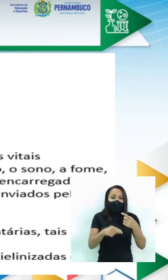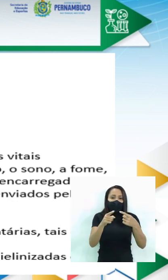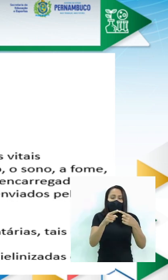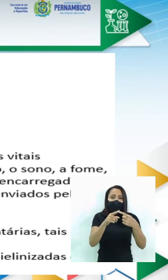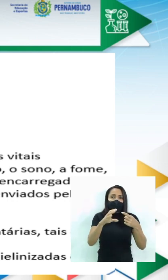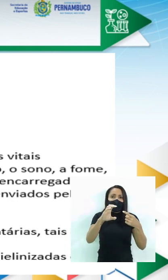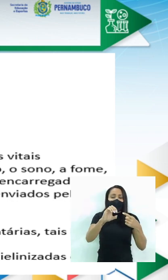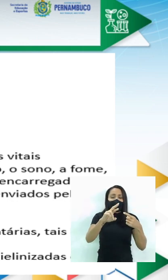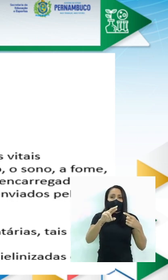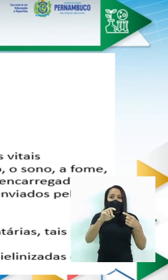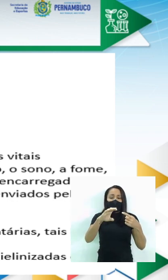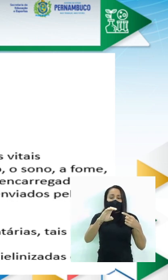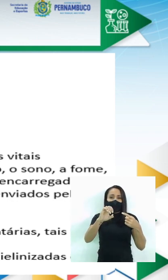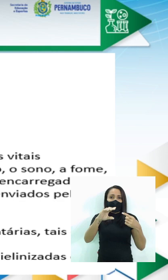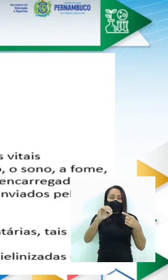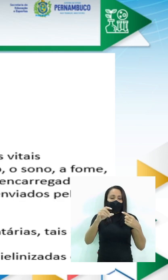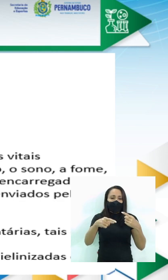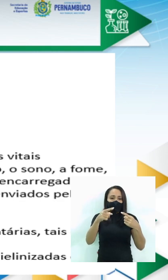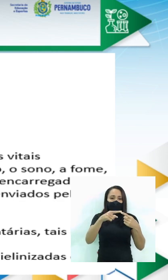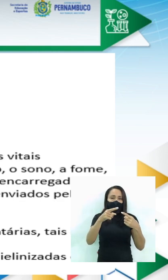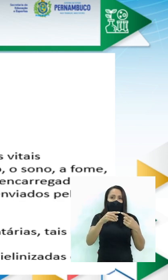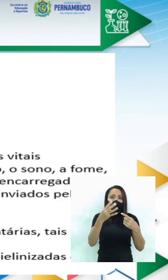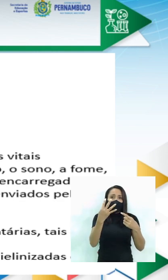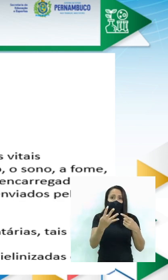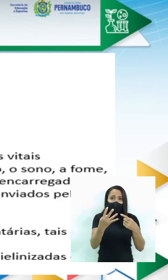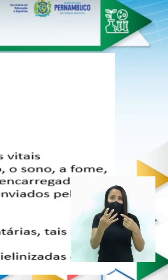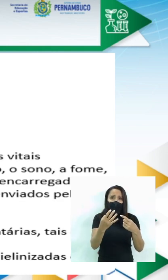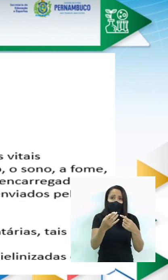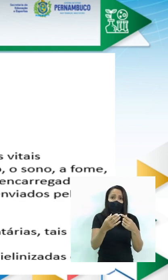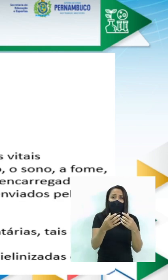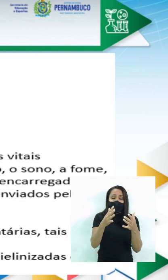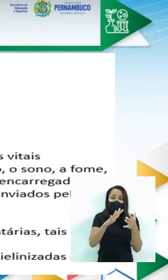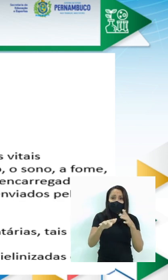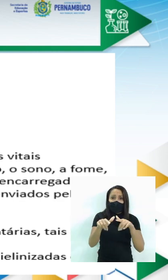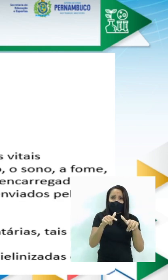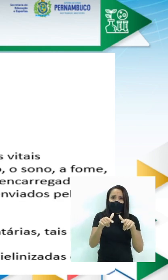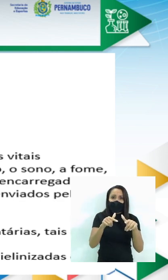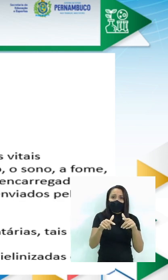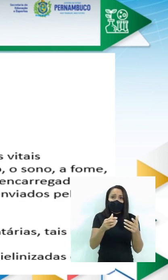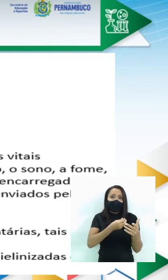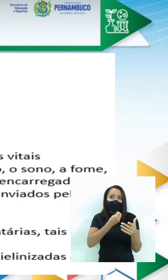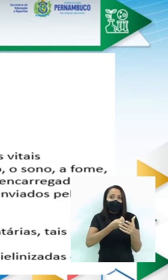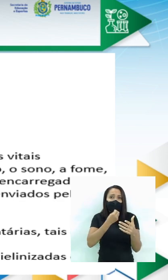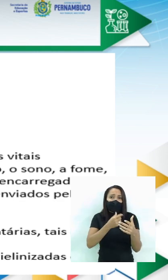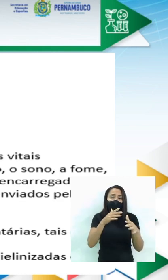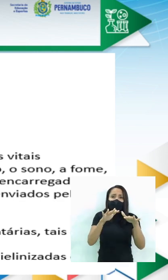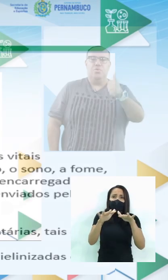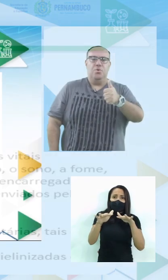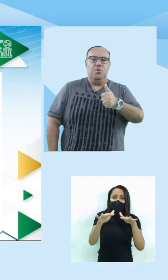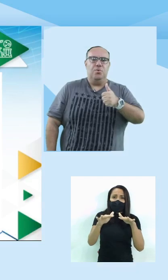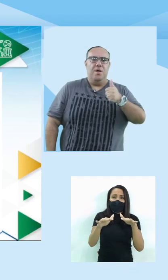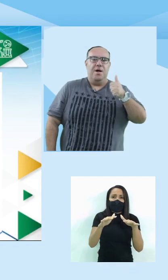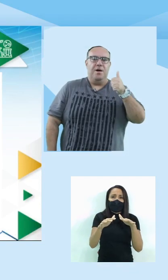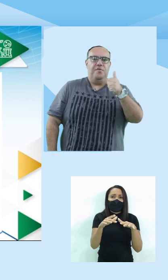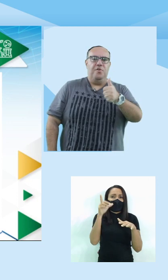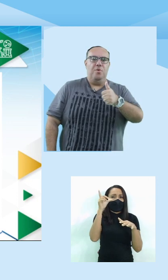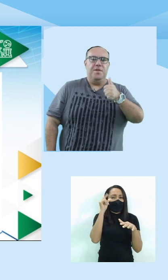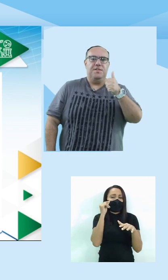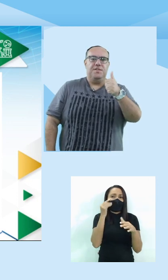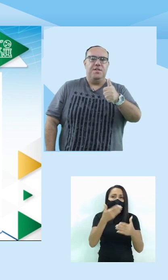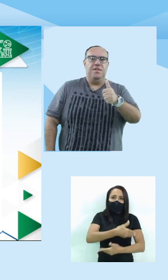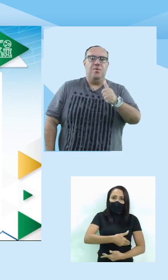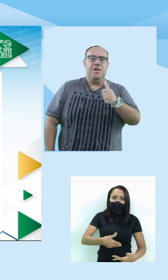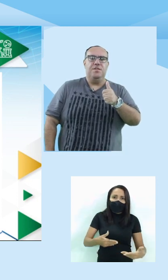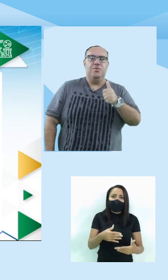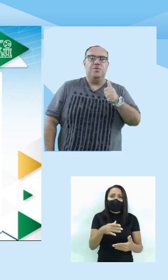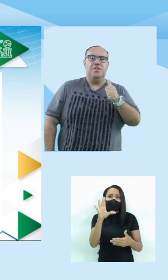centro de controle de quase todas as atividades vitais necessárias à sobrevivência, tais como o movimento, o sono, a fome, a